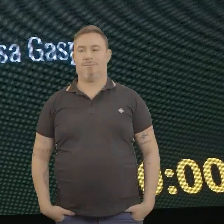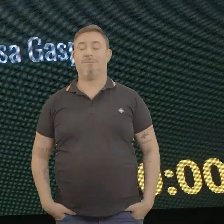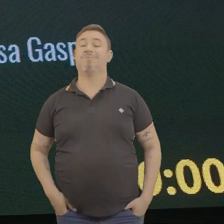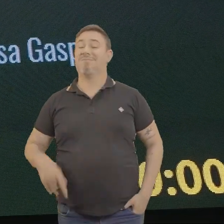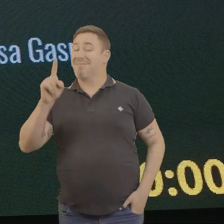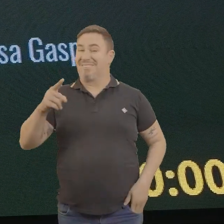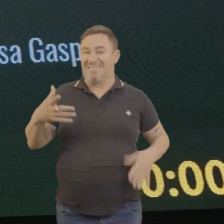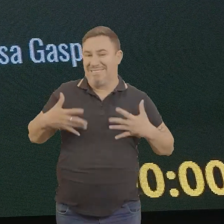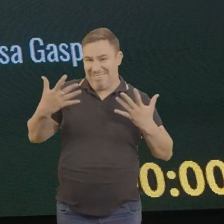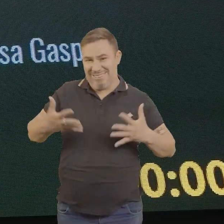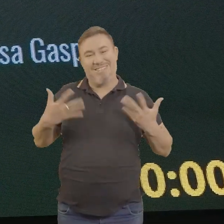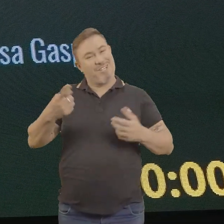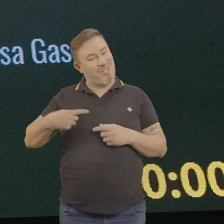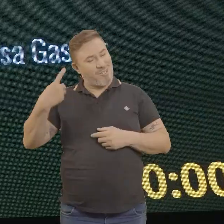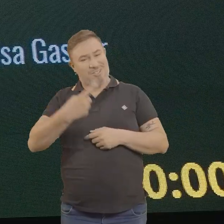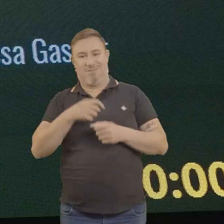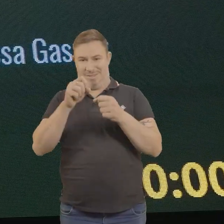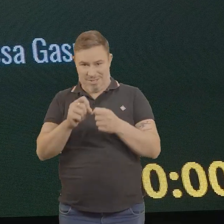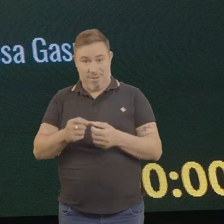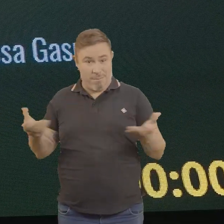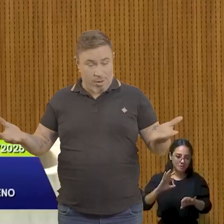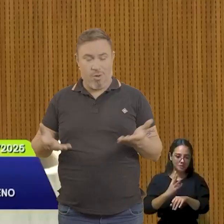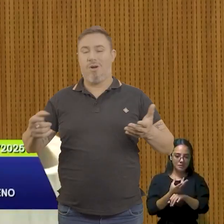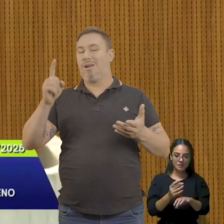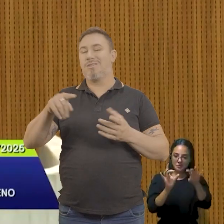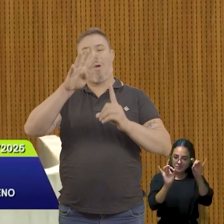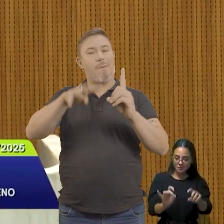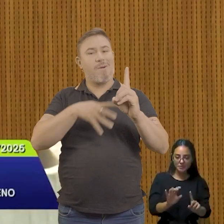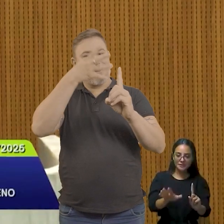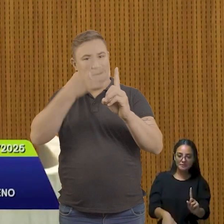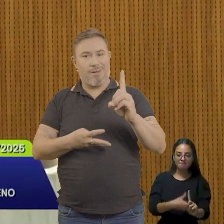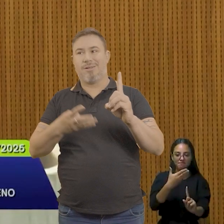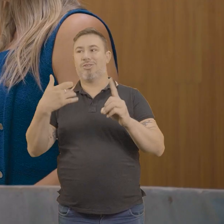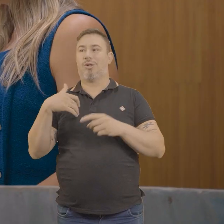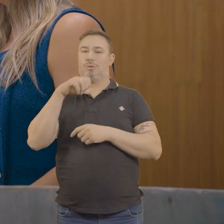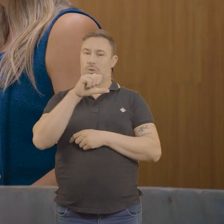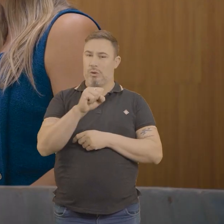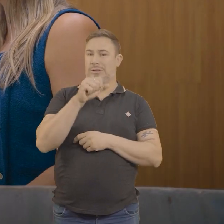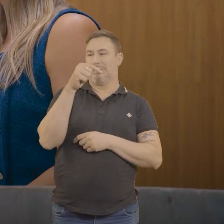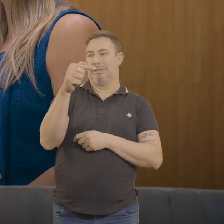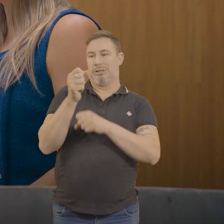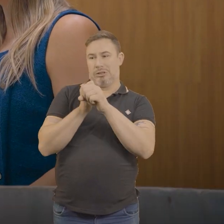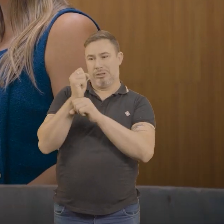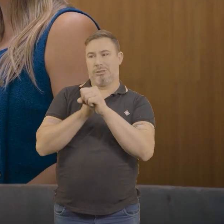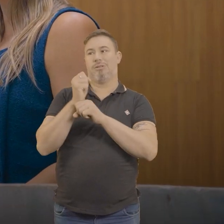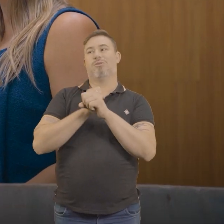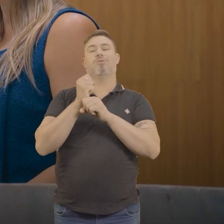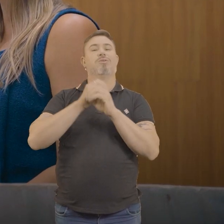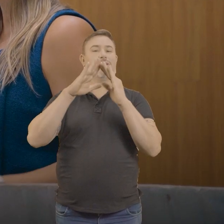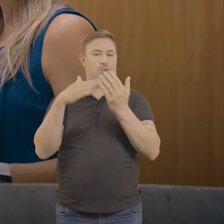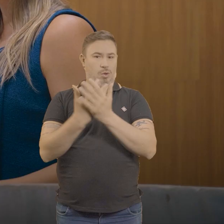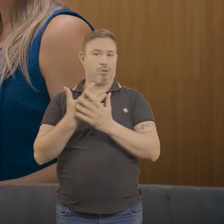É com muita alegria que a gente realiza essa sessão solene em homenagem aos 87 anos do Conservatório